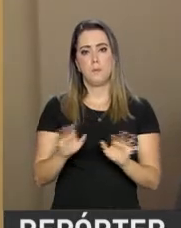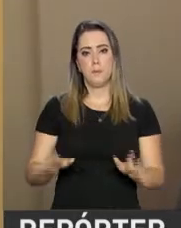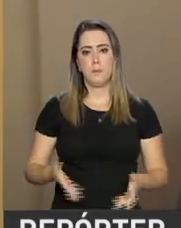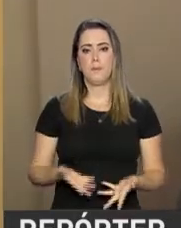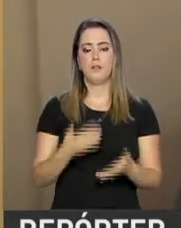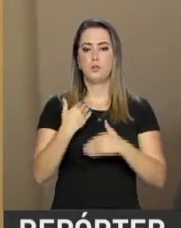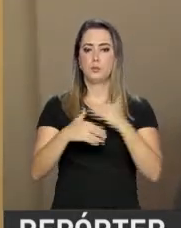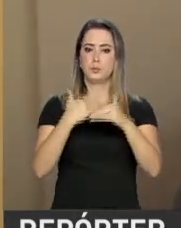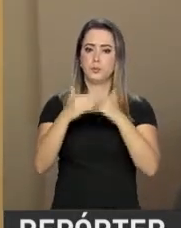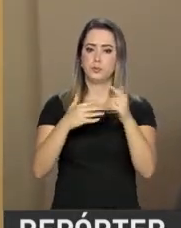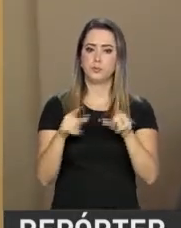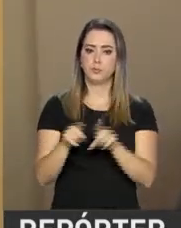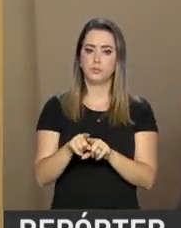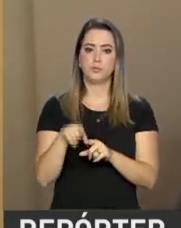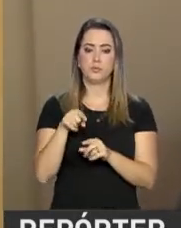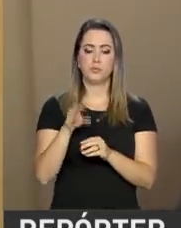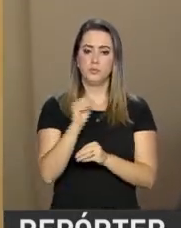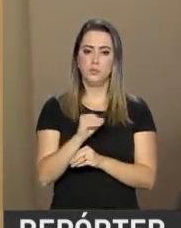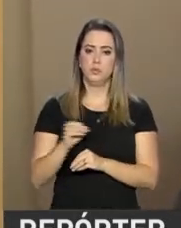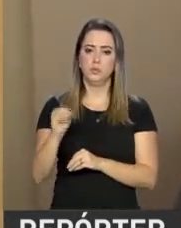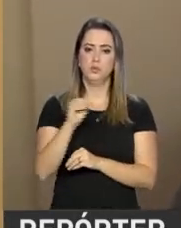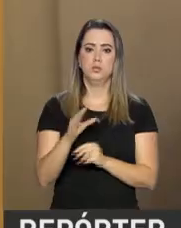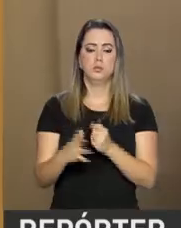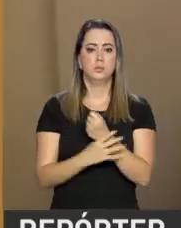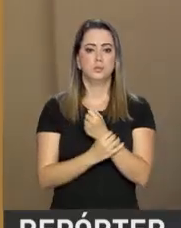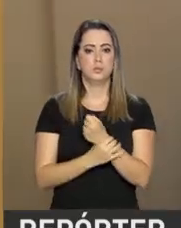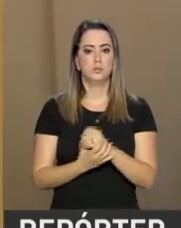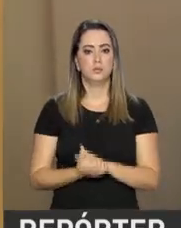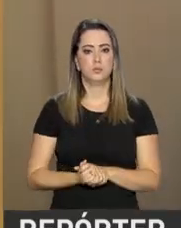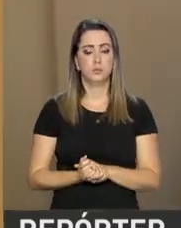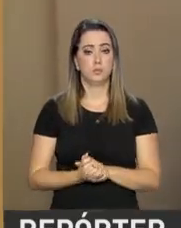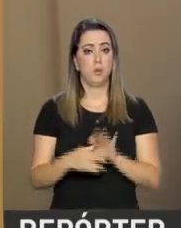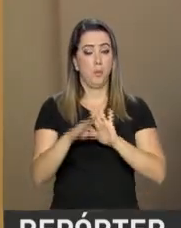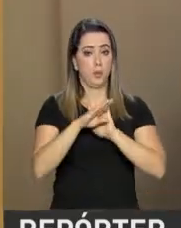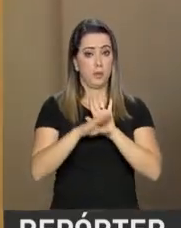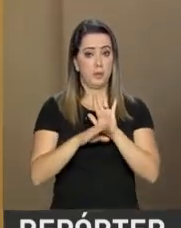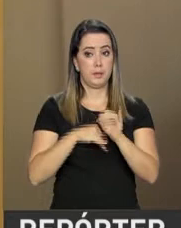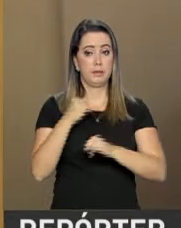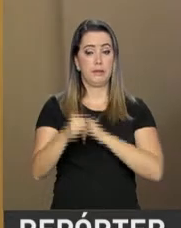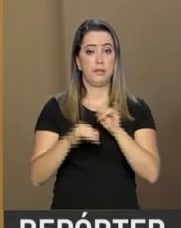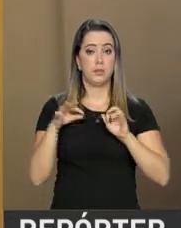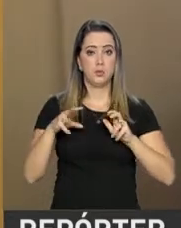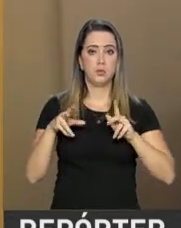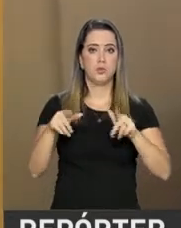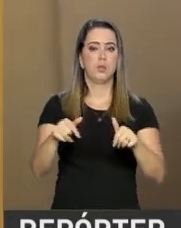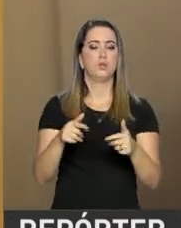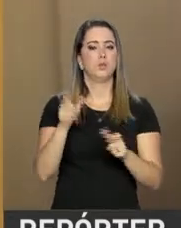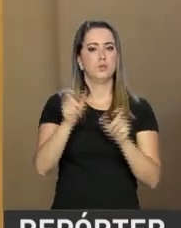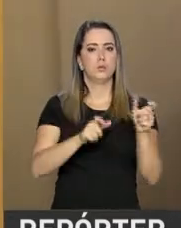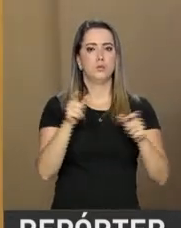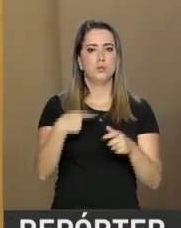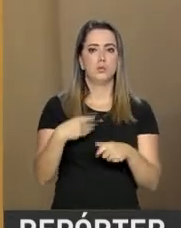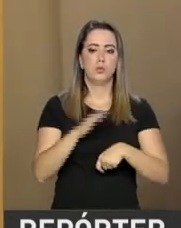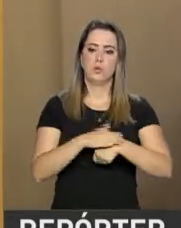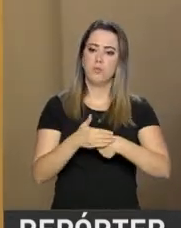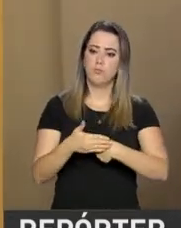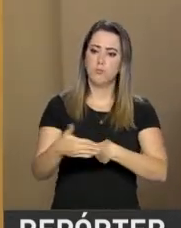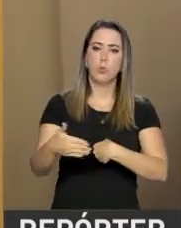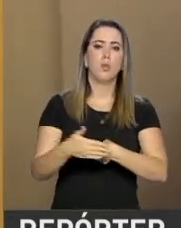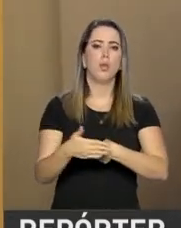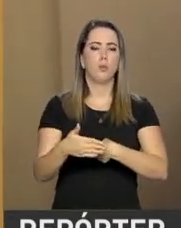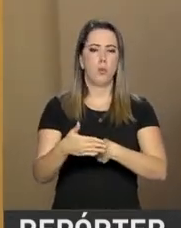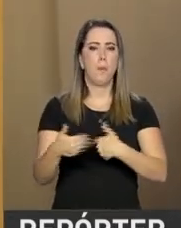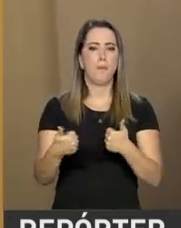crescer crescer com sustentabilidade com segurança um programa internet para todos nós vamos num curto espaço de tempo